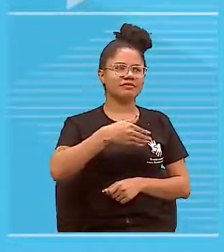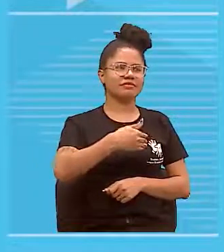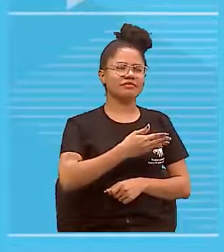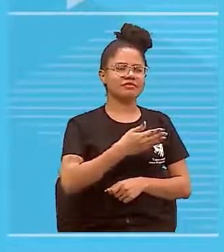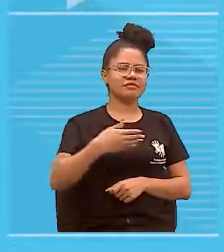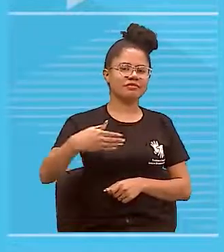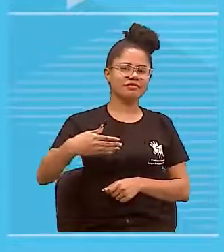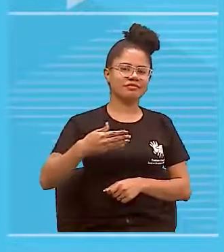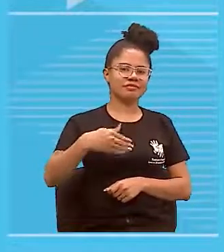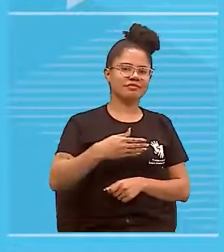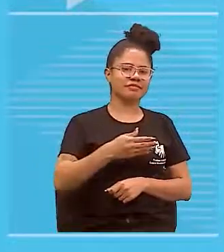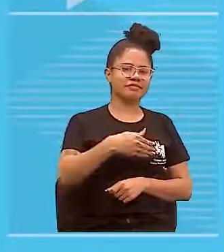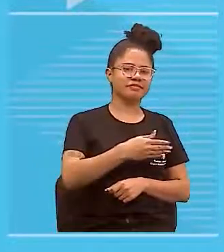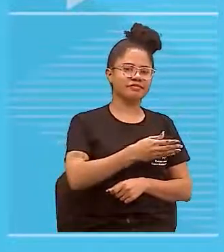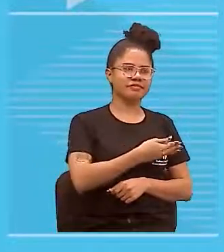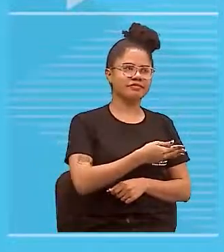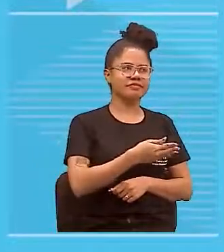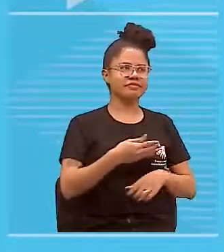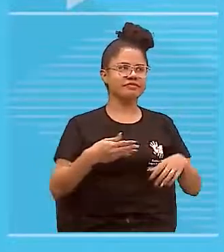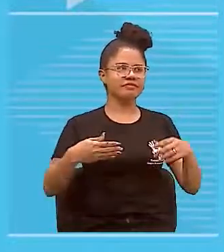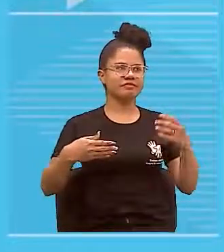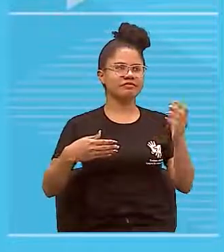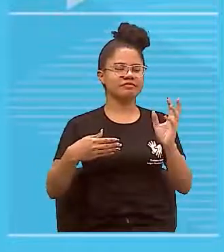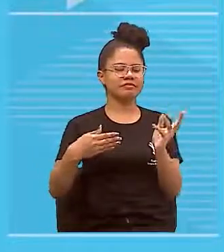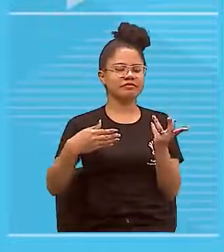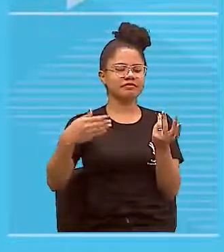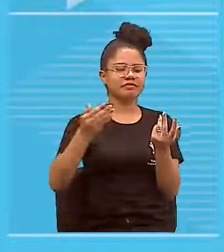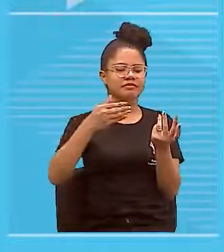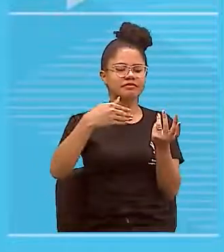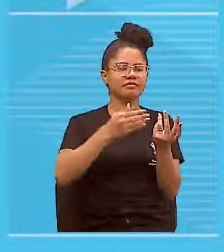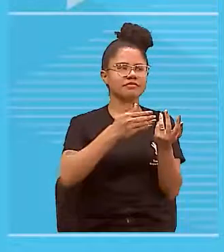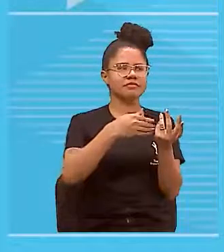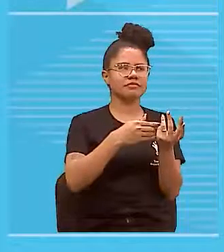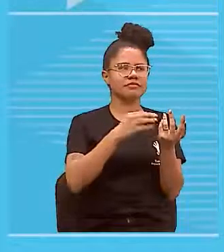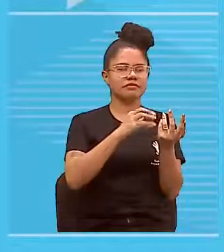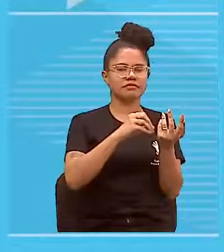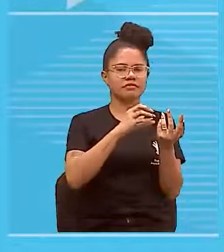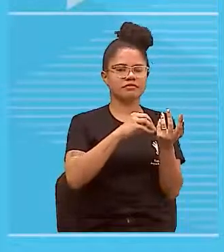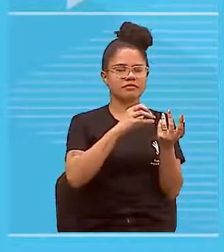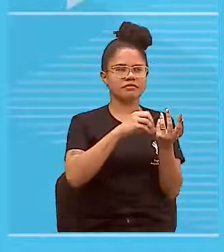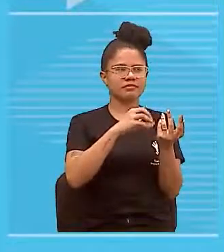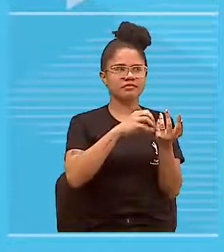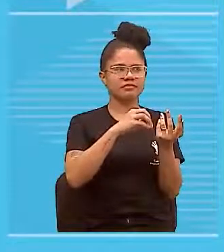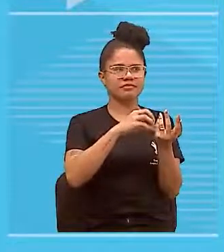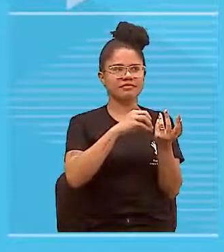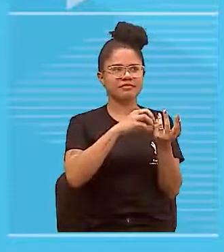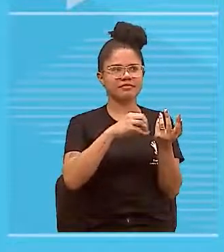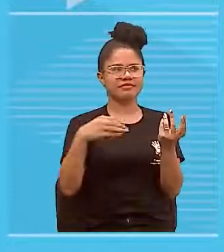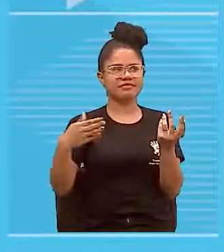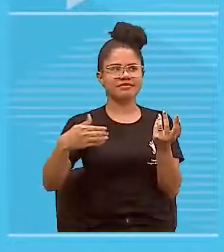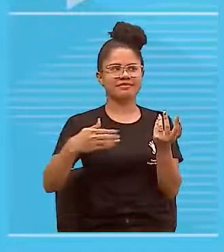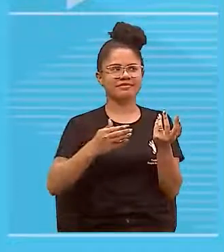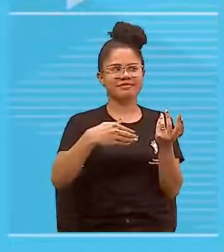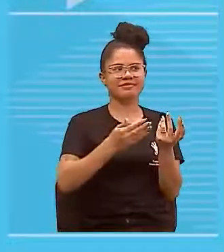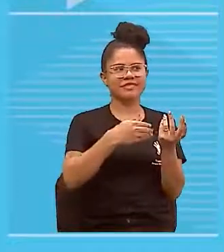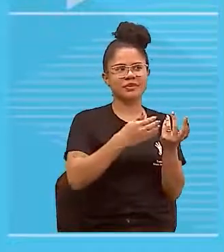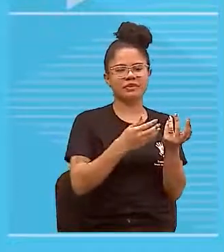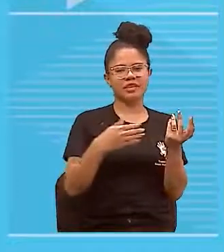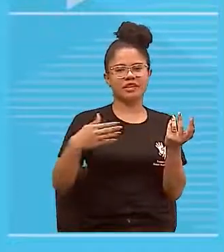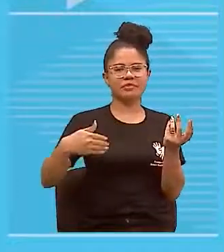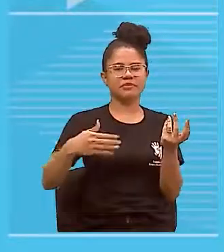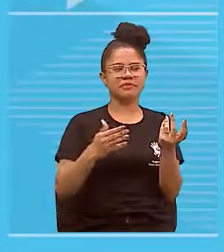Esse peixe, ele se alimenta de fitoplâncton. Essa espécie de peixe, né, que eu tô desenhando aqui para